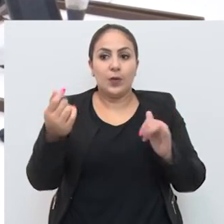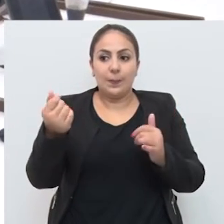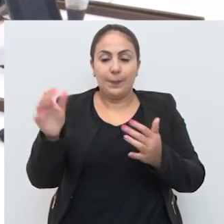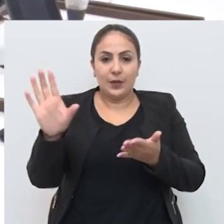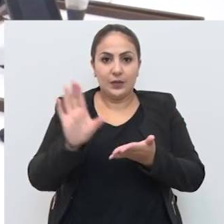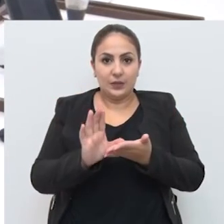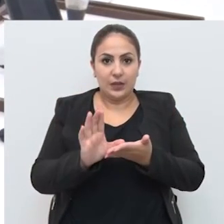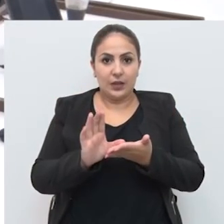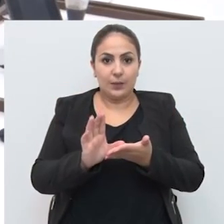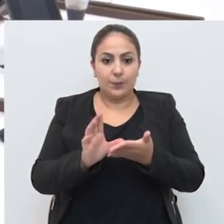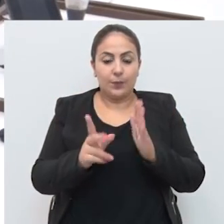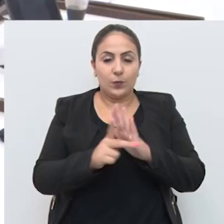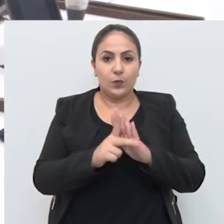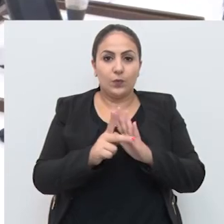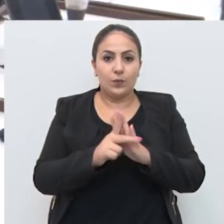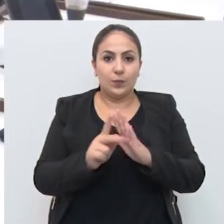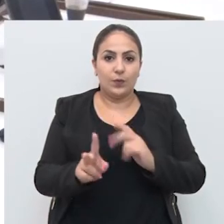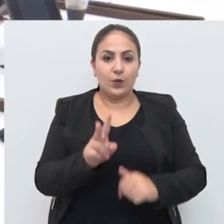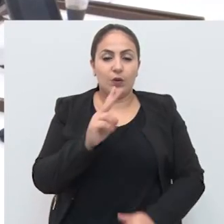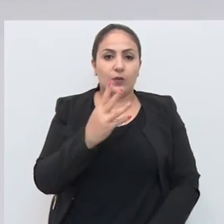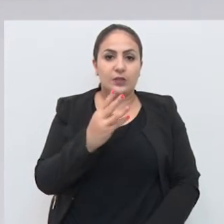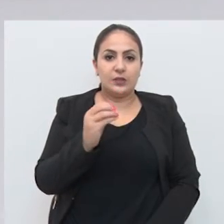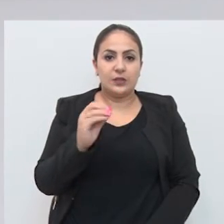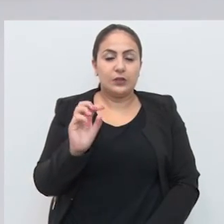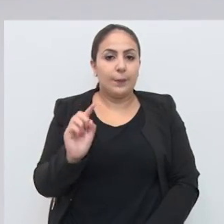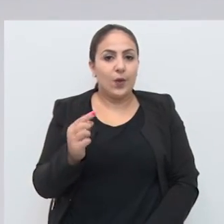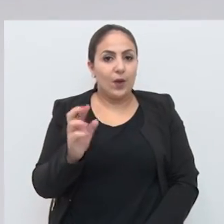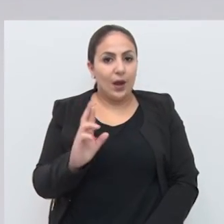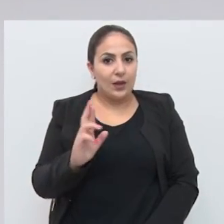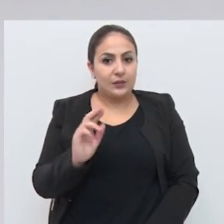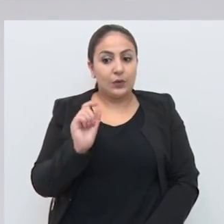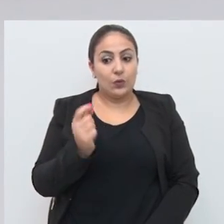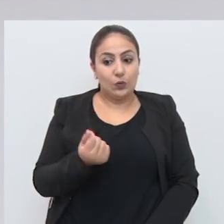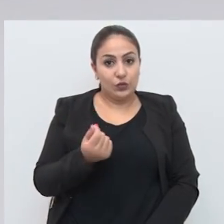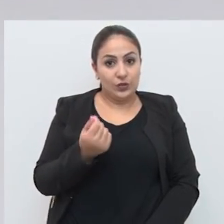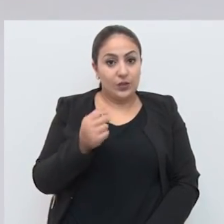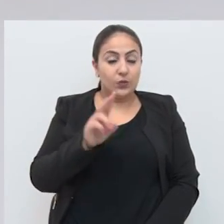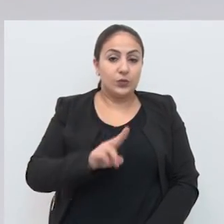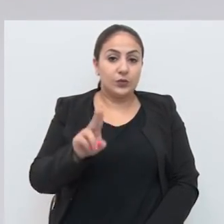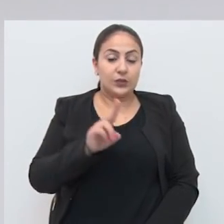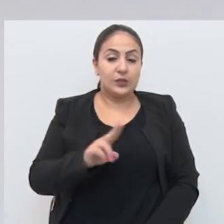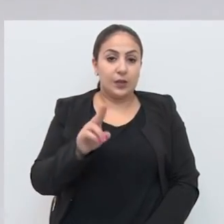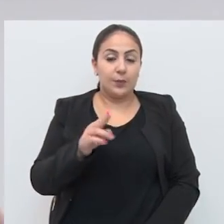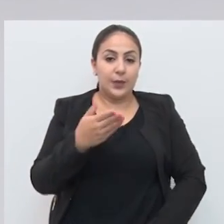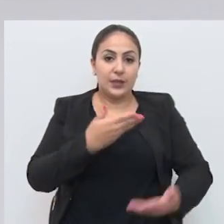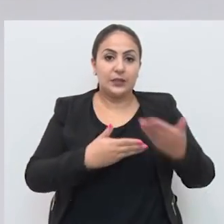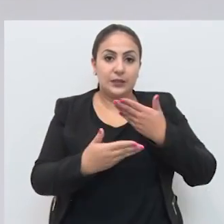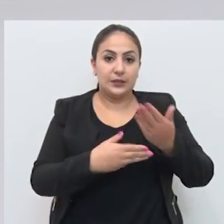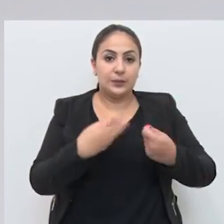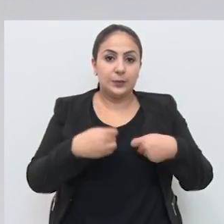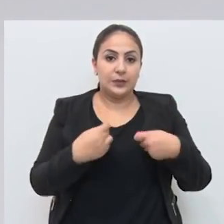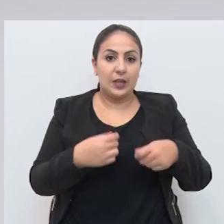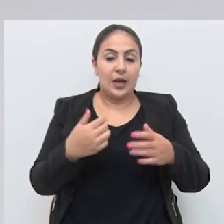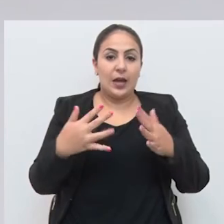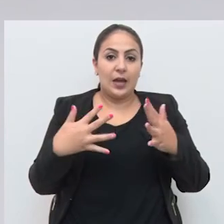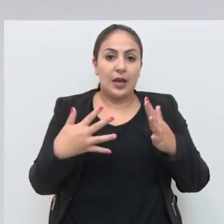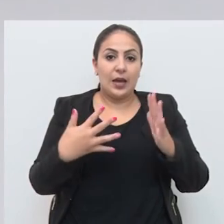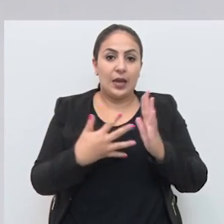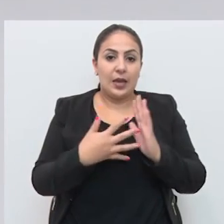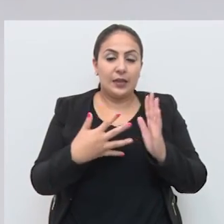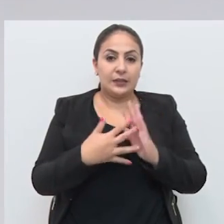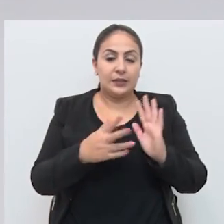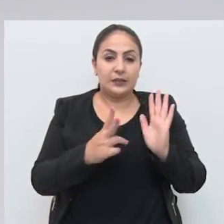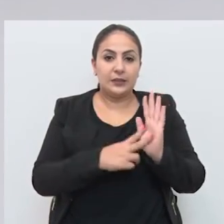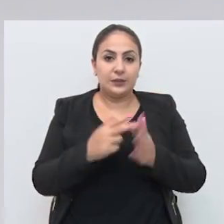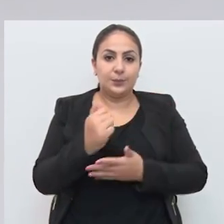parlamentar no valor de R$400 mil. O recurso será utilizado para atender às necessidades da rede de